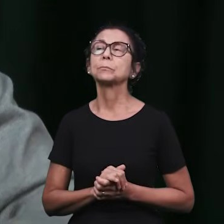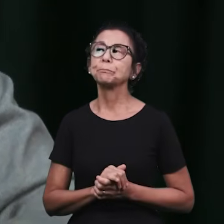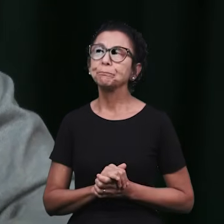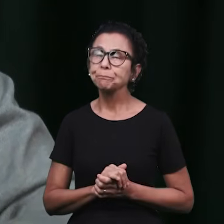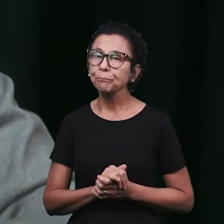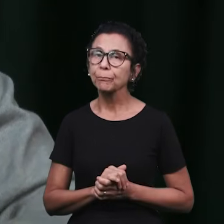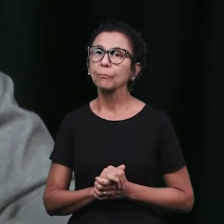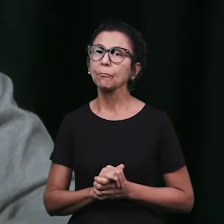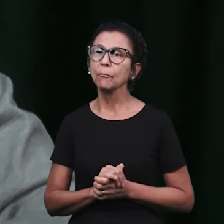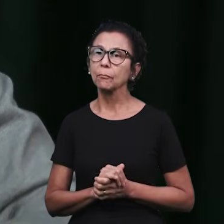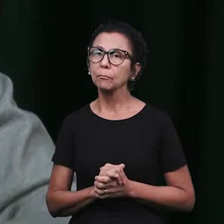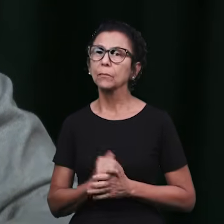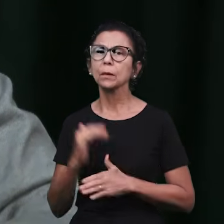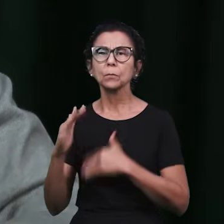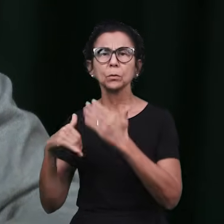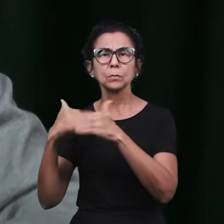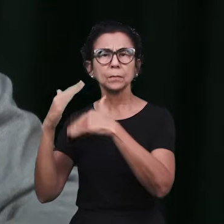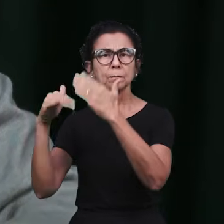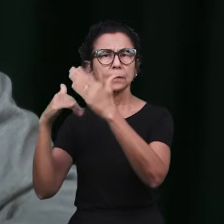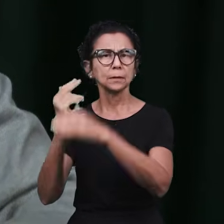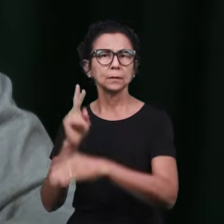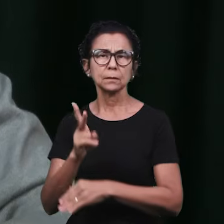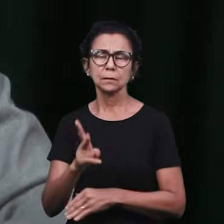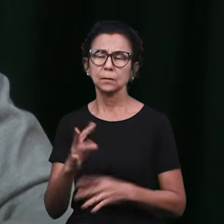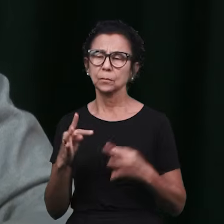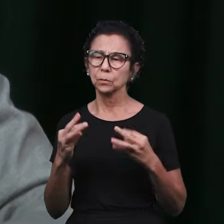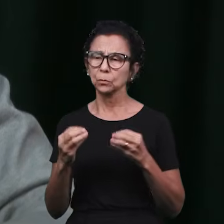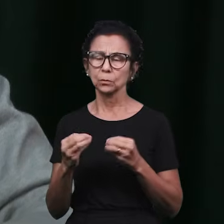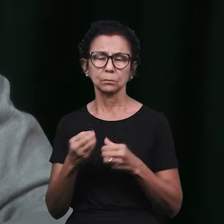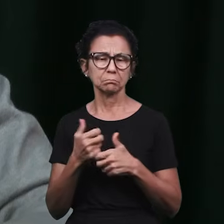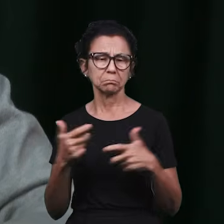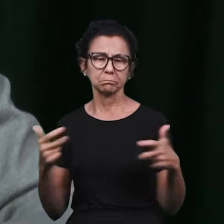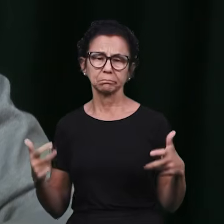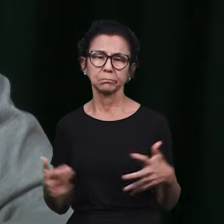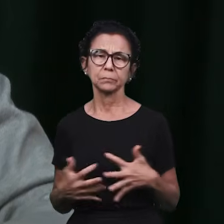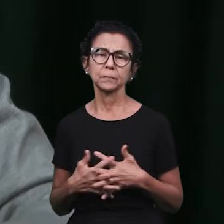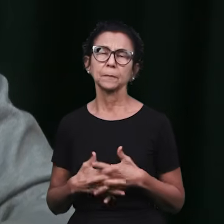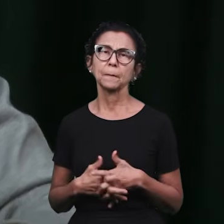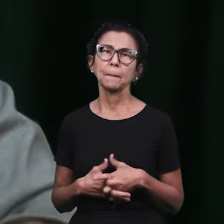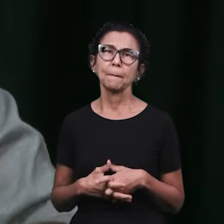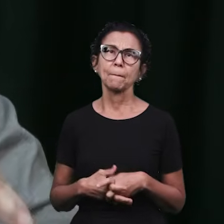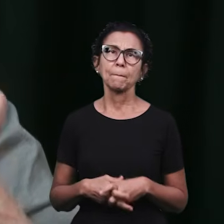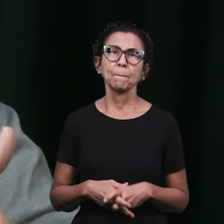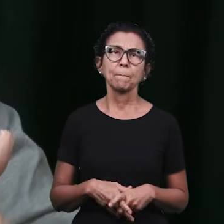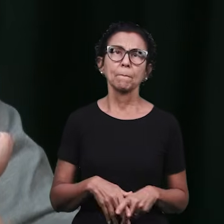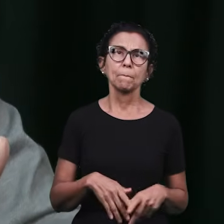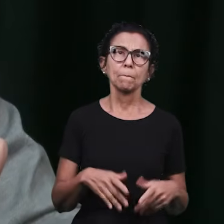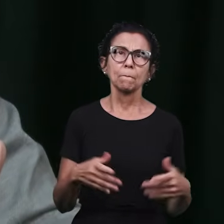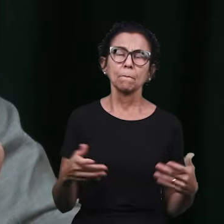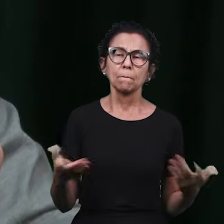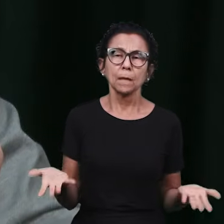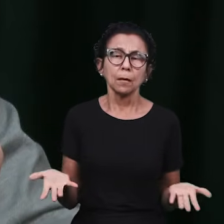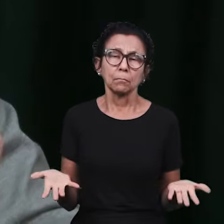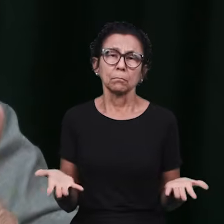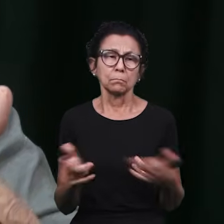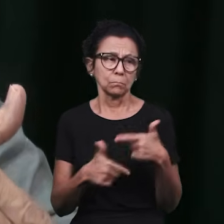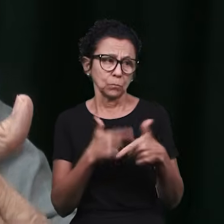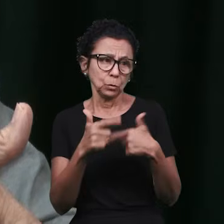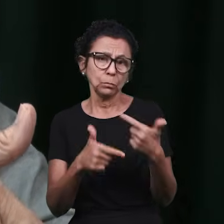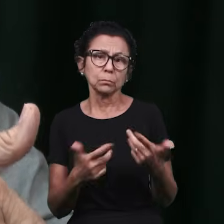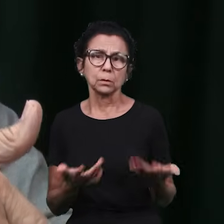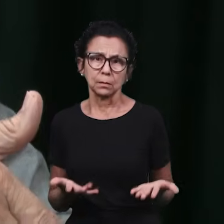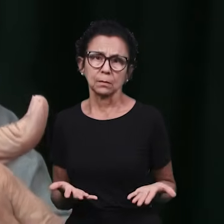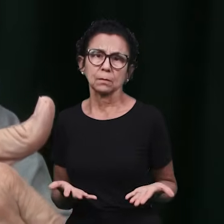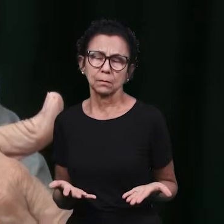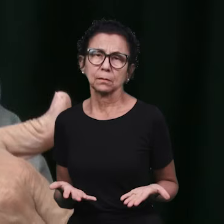sempre prosperaremos na nossa vida em todos os aspectos. Podemos ter luta, como Israel tinha lutas. Você